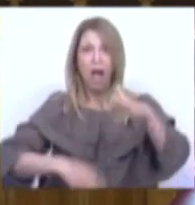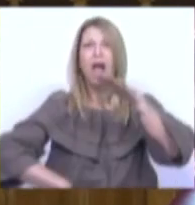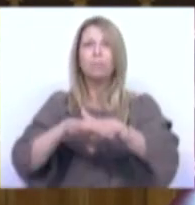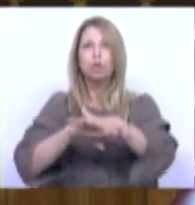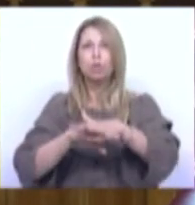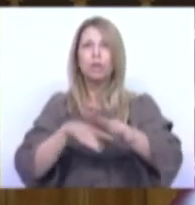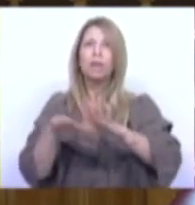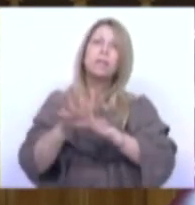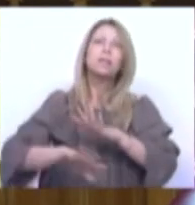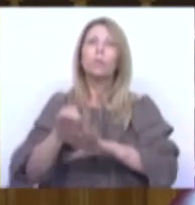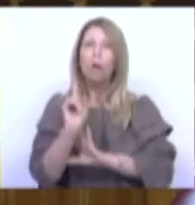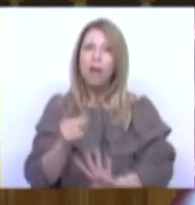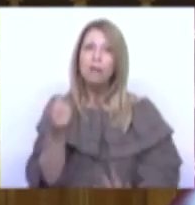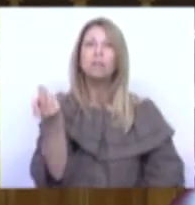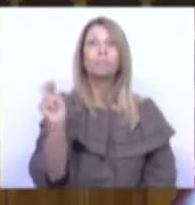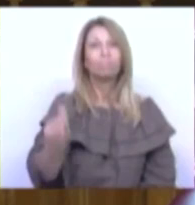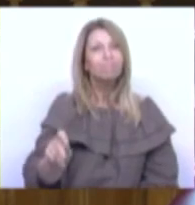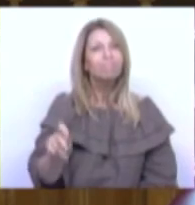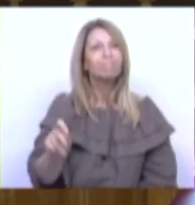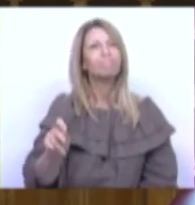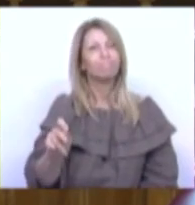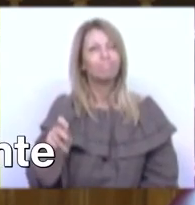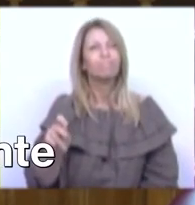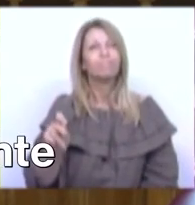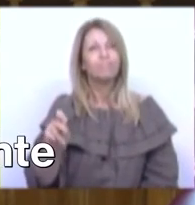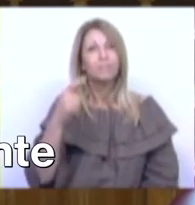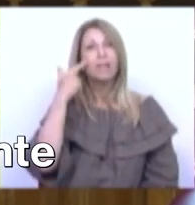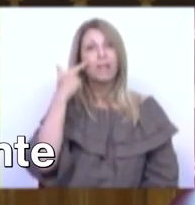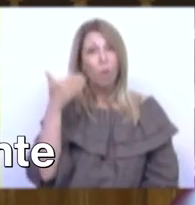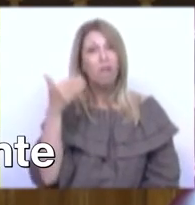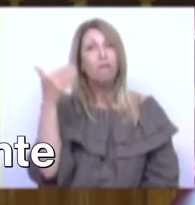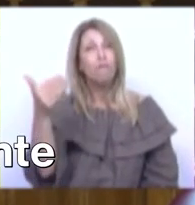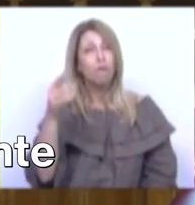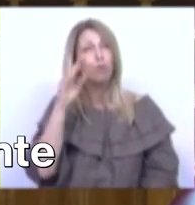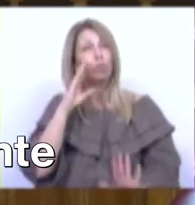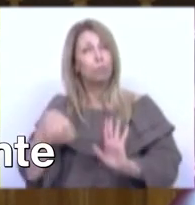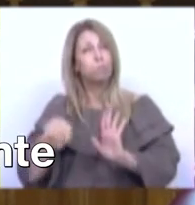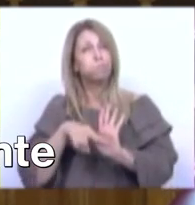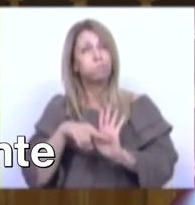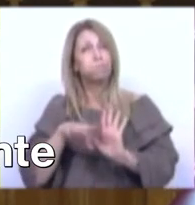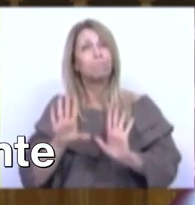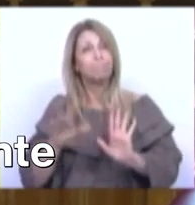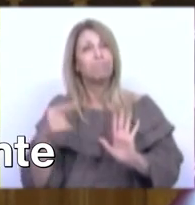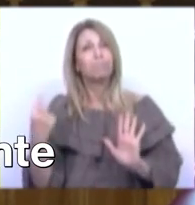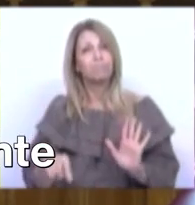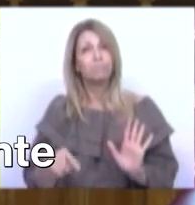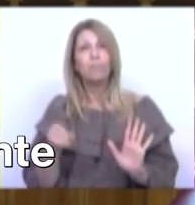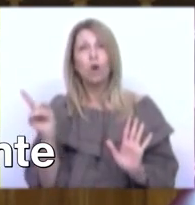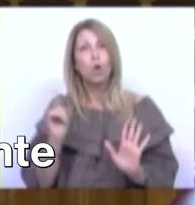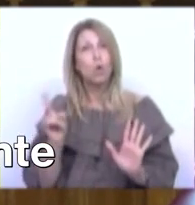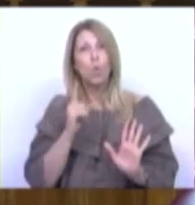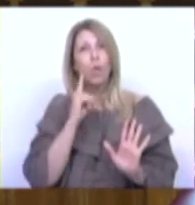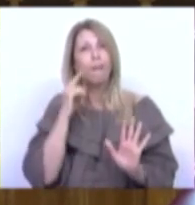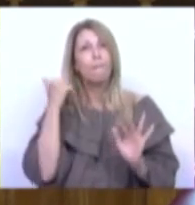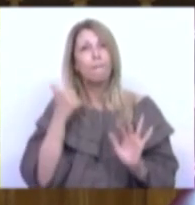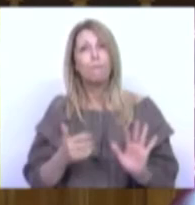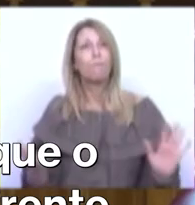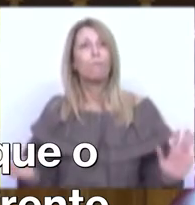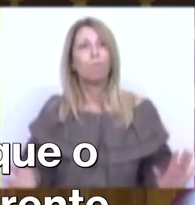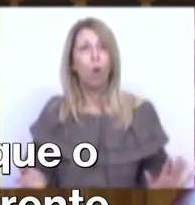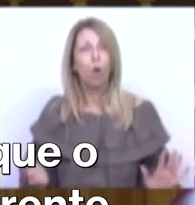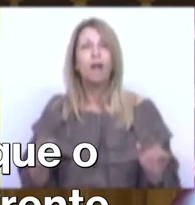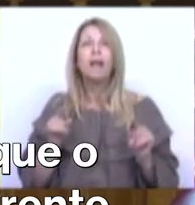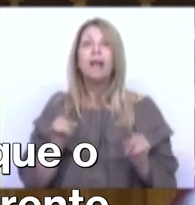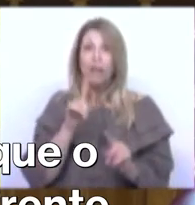é um mau pronúncio para o que aí vem. E termino dizendo que, por isso, o precedente de hoje não é uma questão menor, é uma